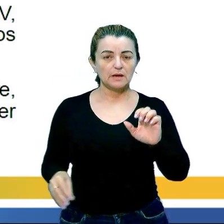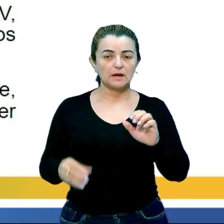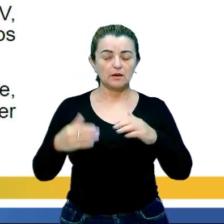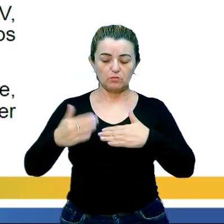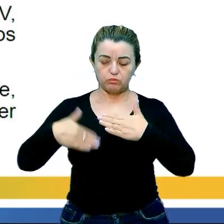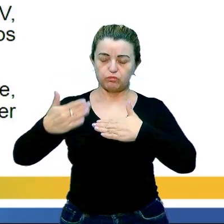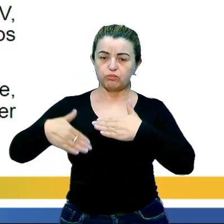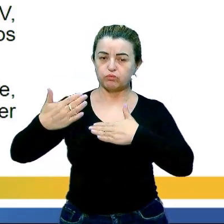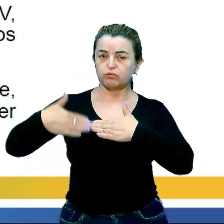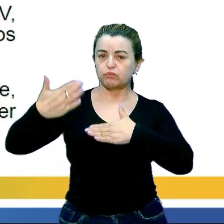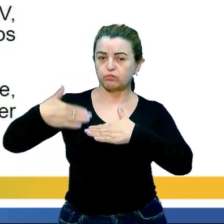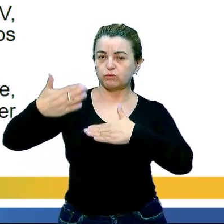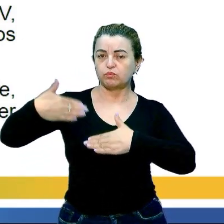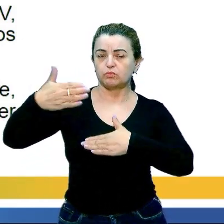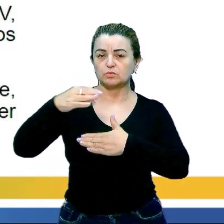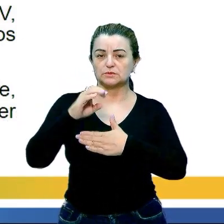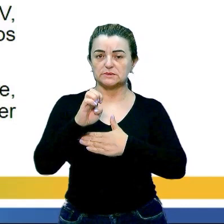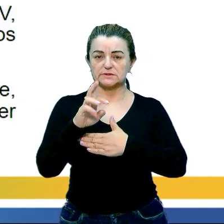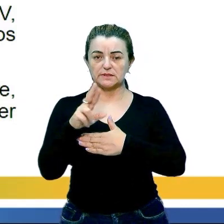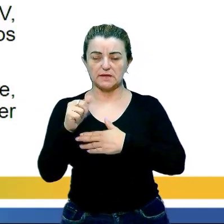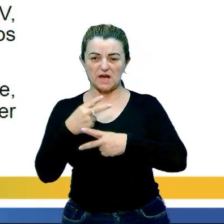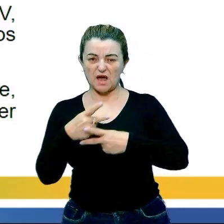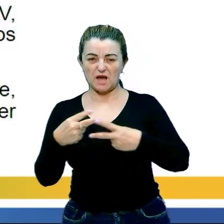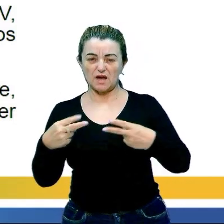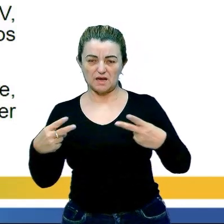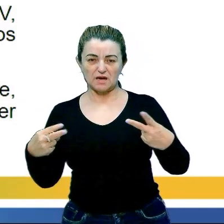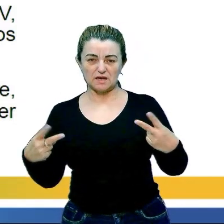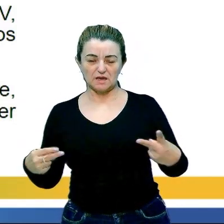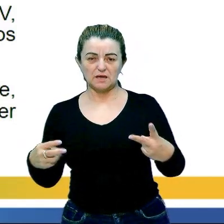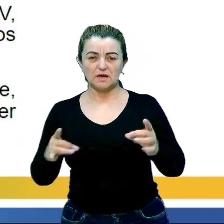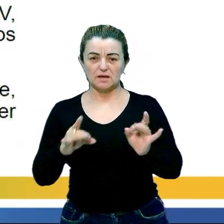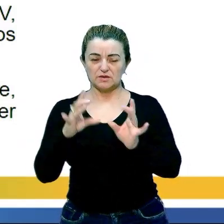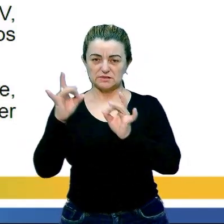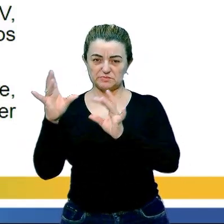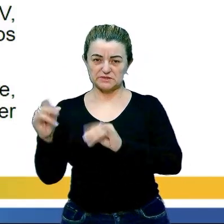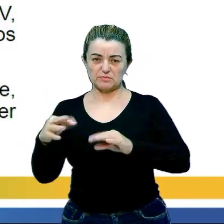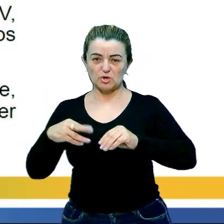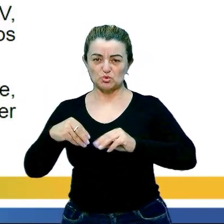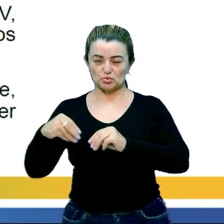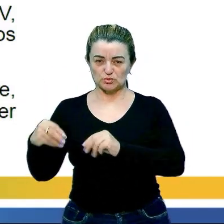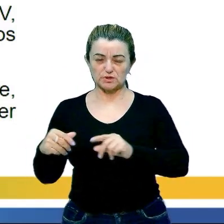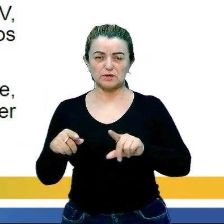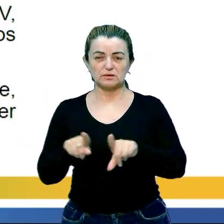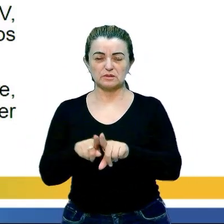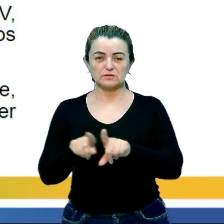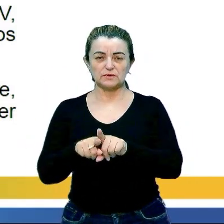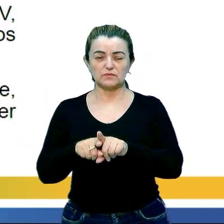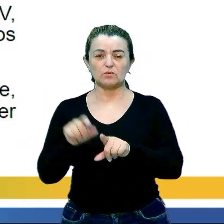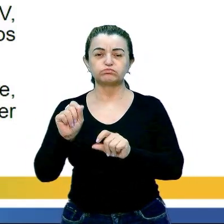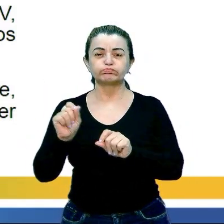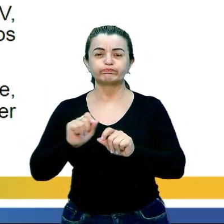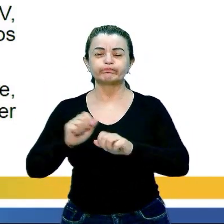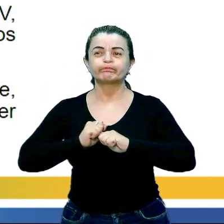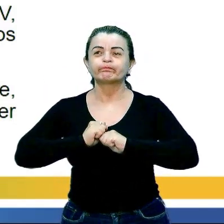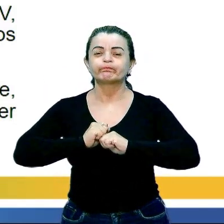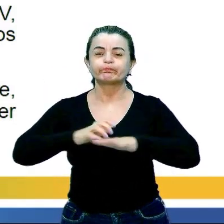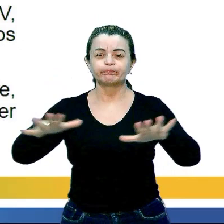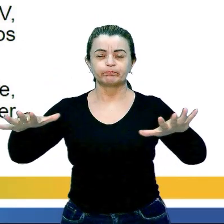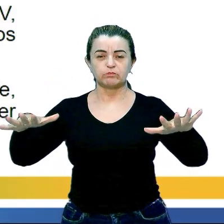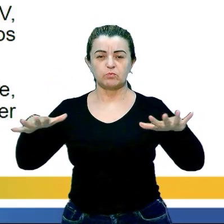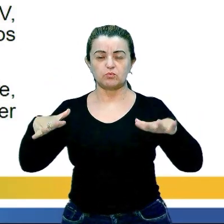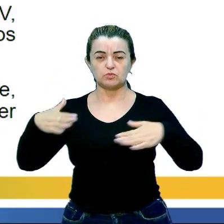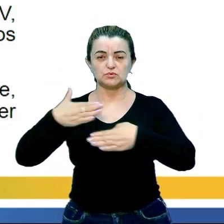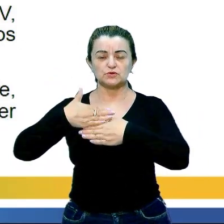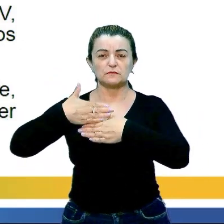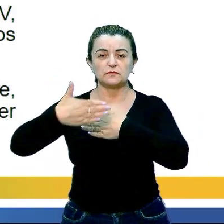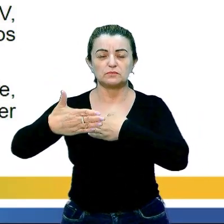produção de cereais durante o Império Romano, especialmente o trigo, levou à expansão de suas fronteiras,